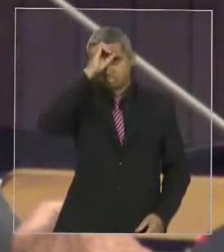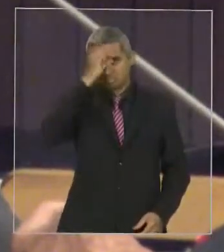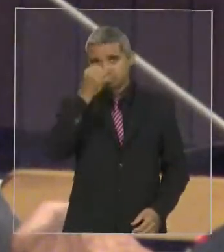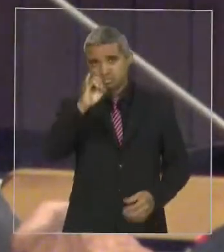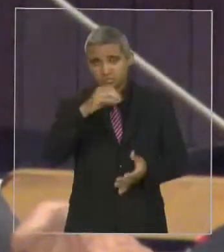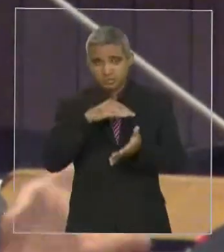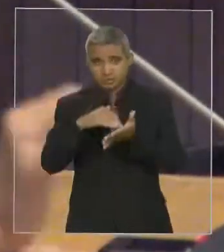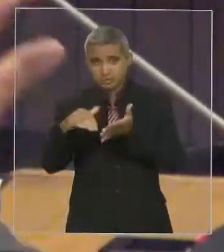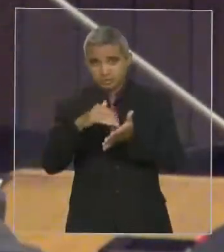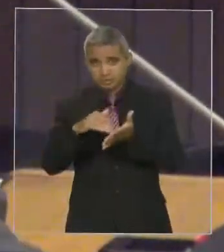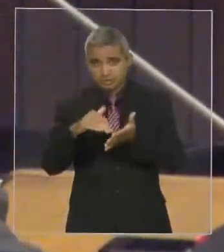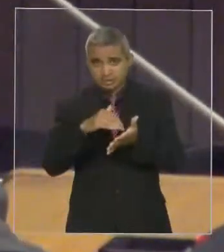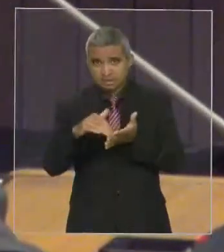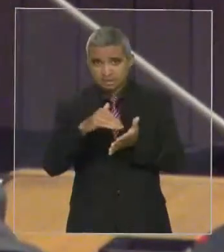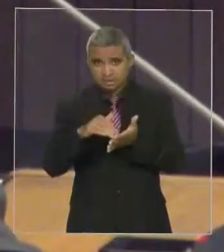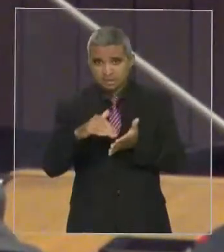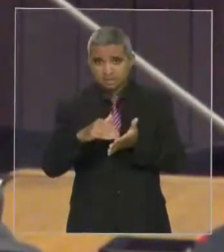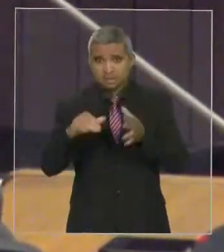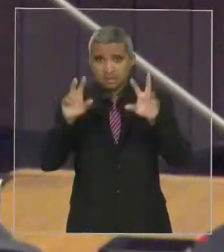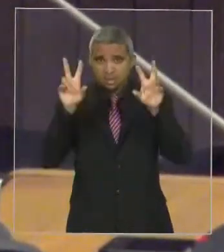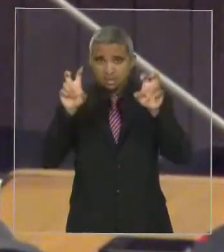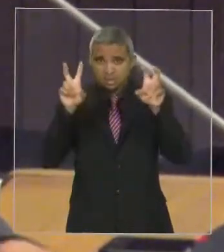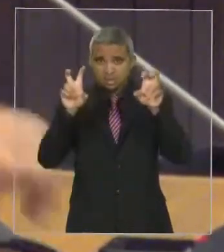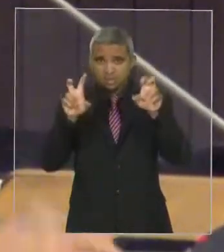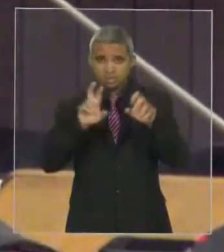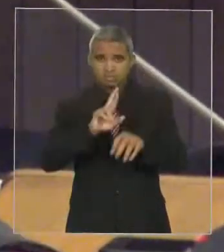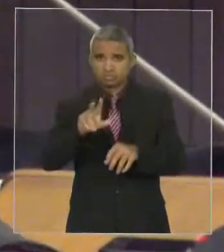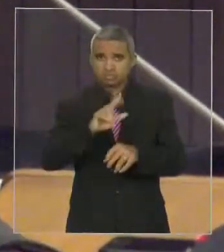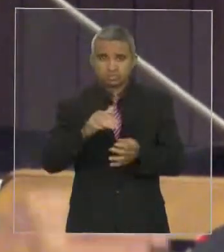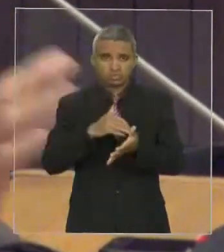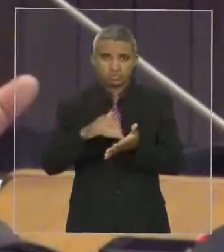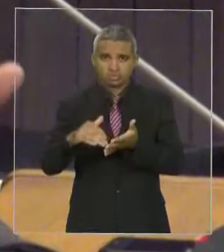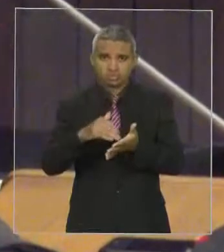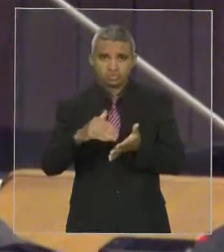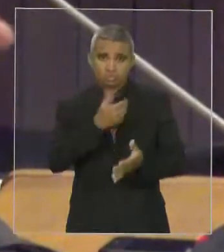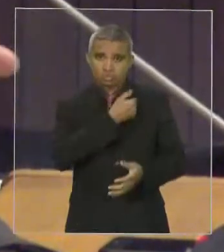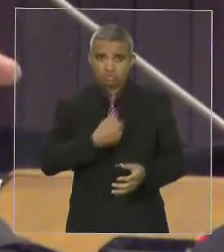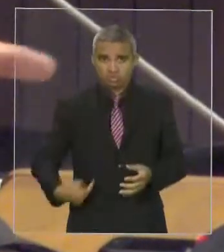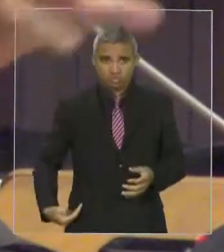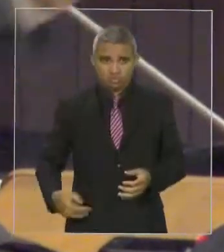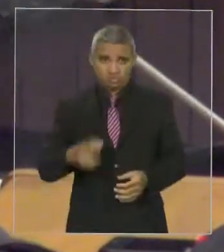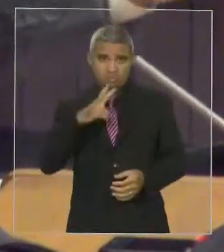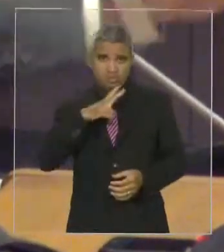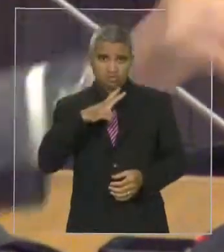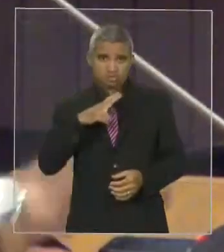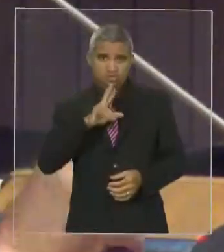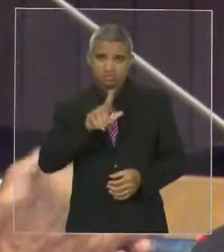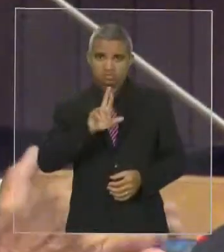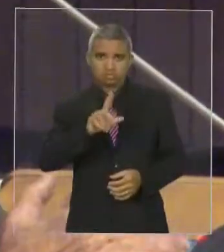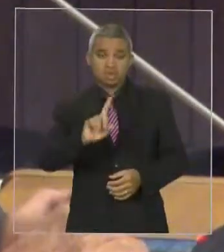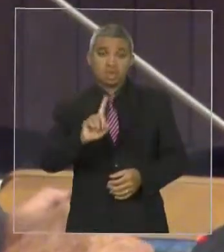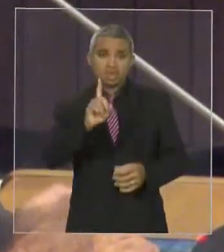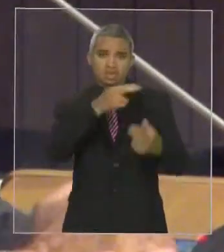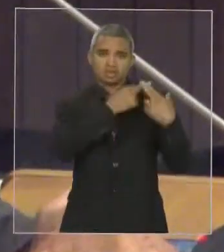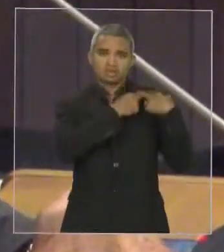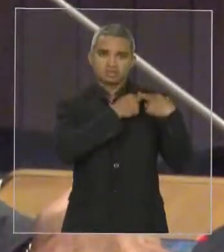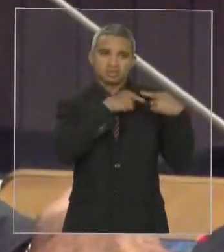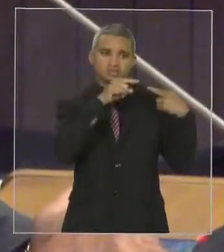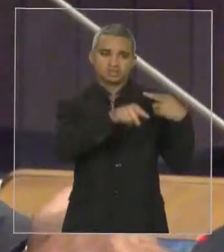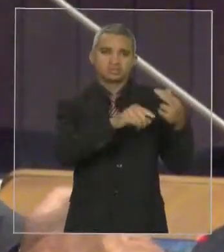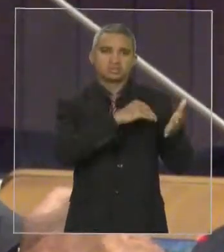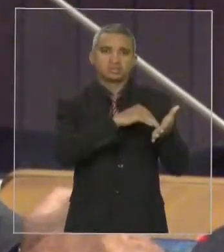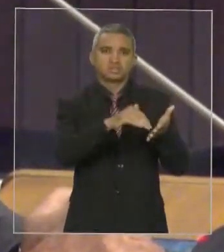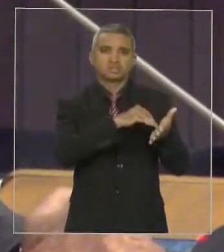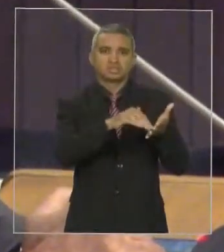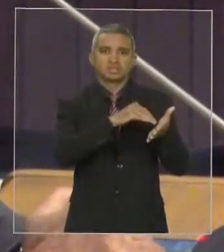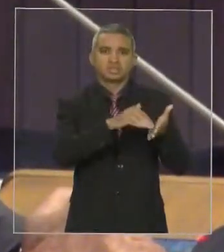assunto que eu acredito que não é do governo, Flávio Dino, do pessoal, é do secretário, é que tem